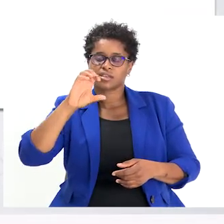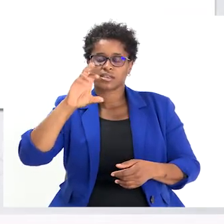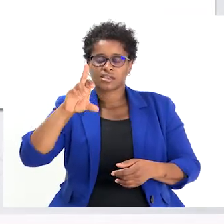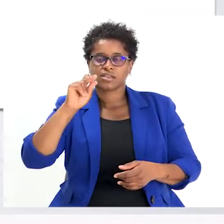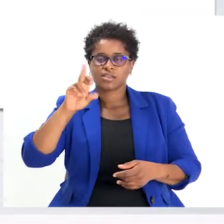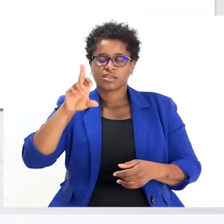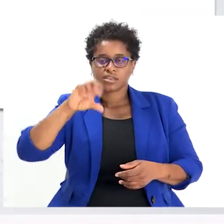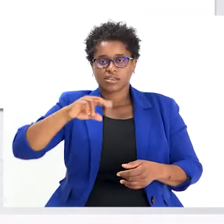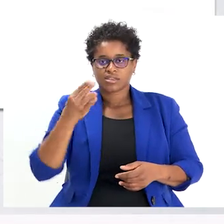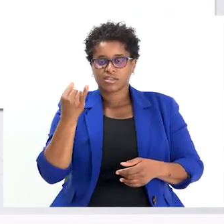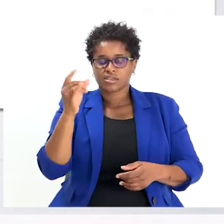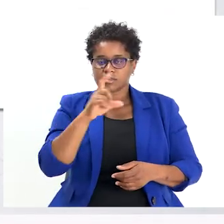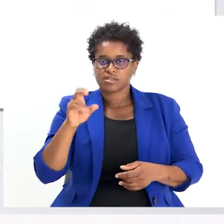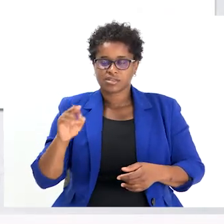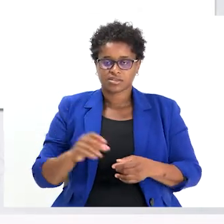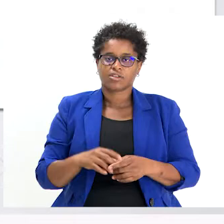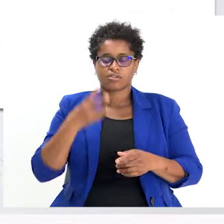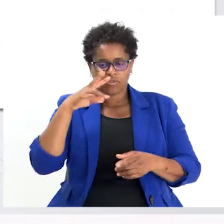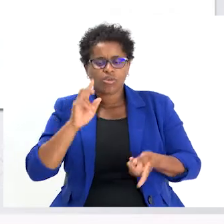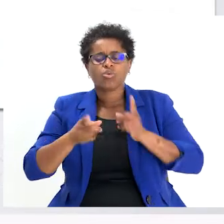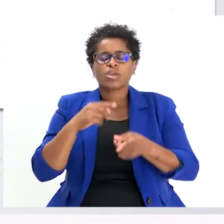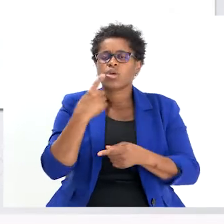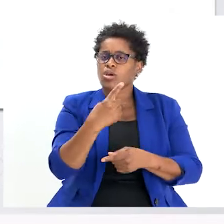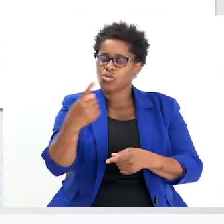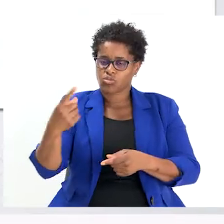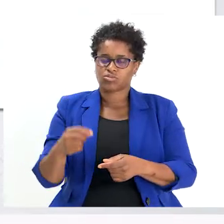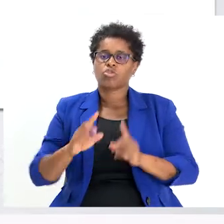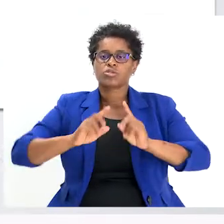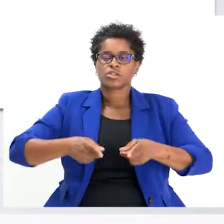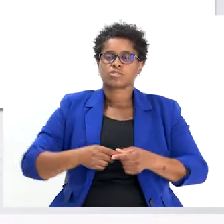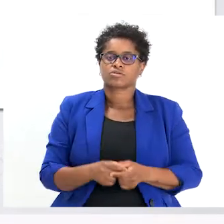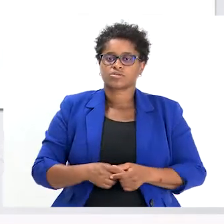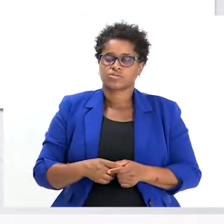características, começando com a multiplicidade.